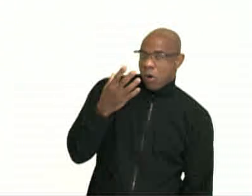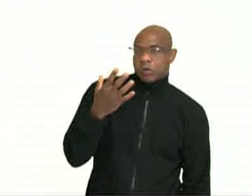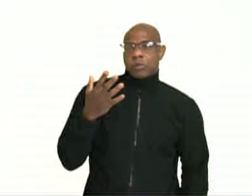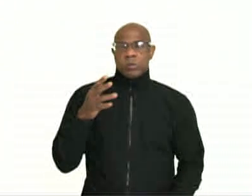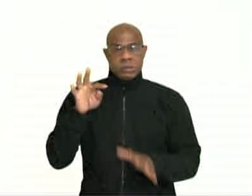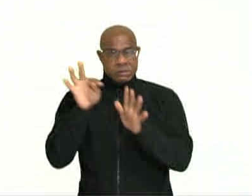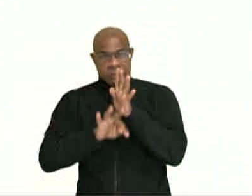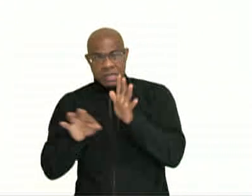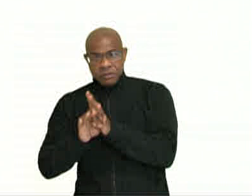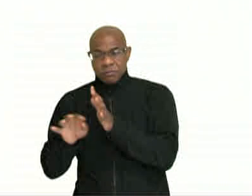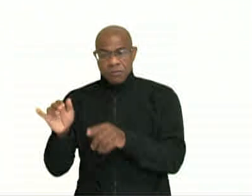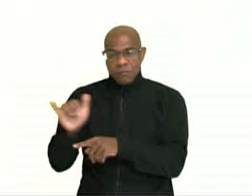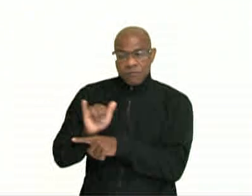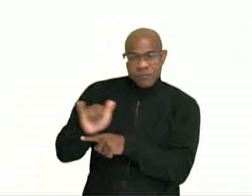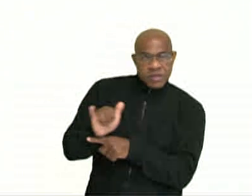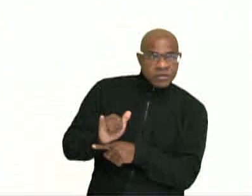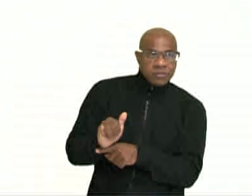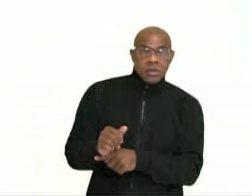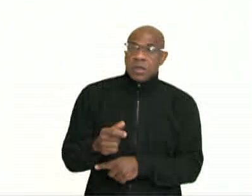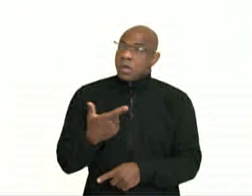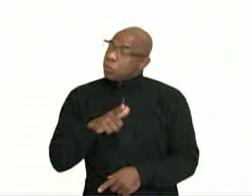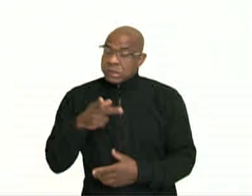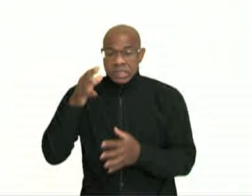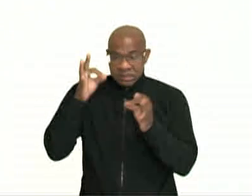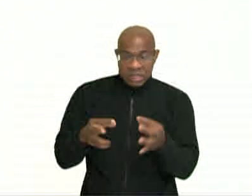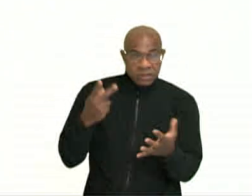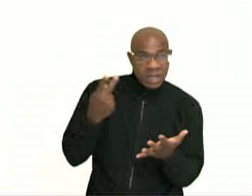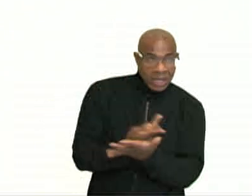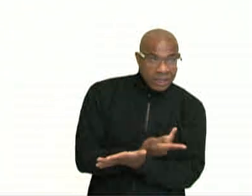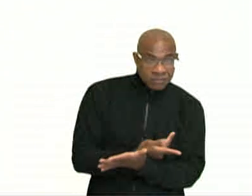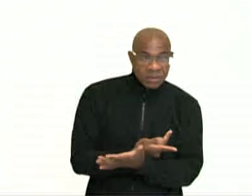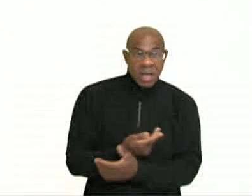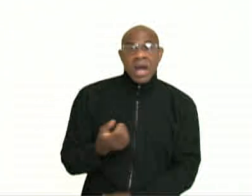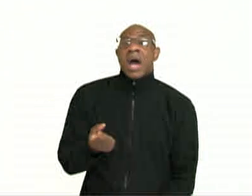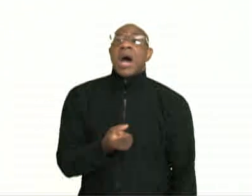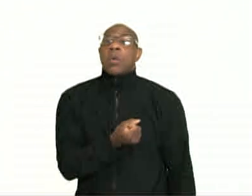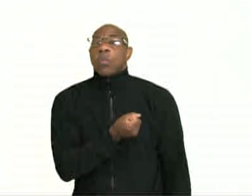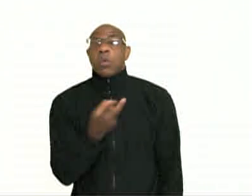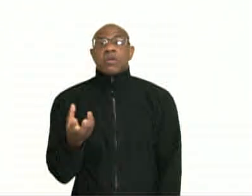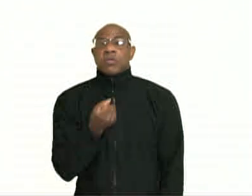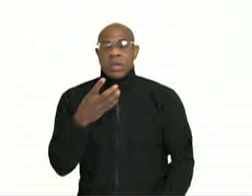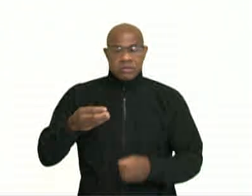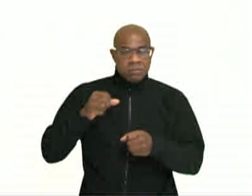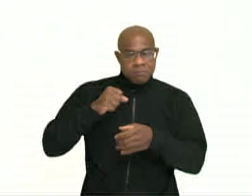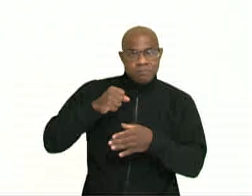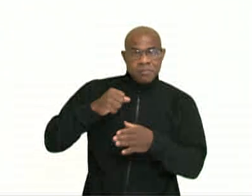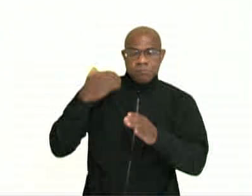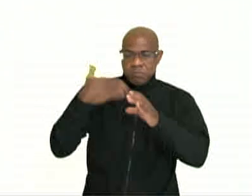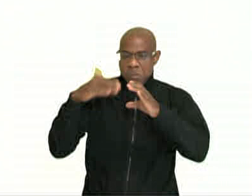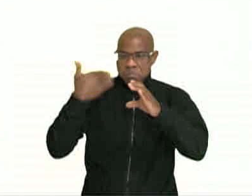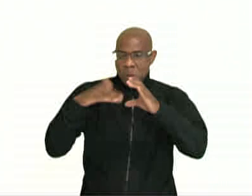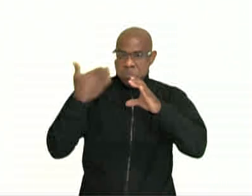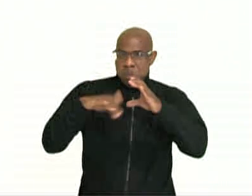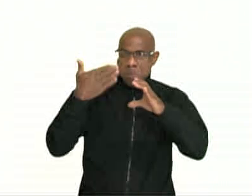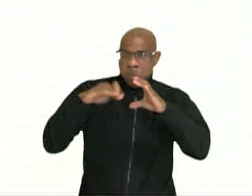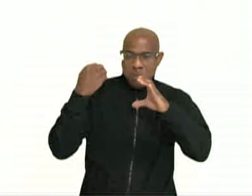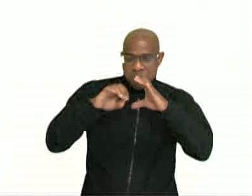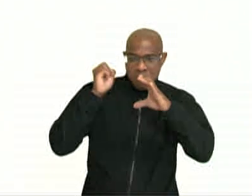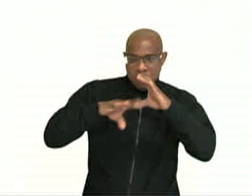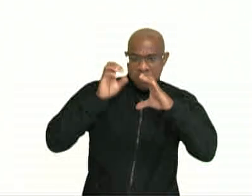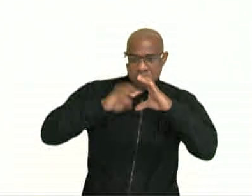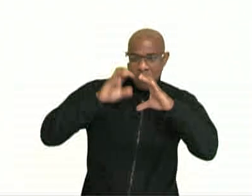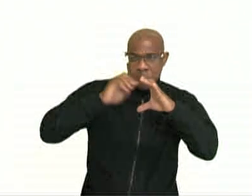vídeo, não existe certo ou errado. A quantidade de exposição a qual você irá se